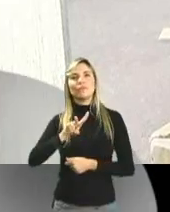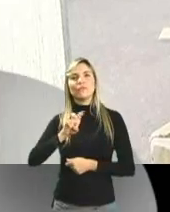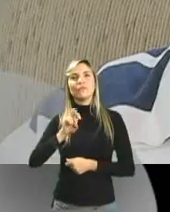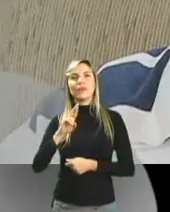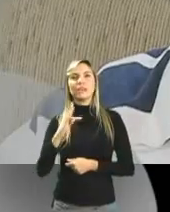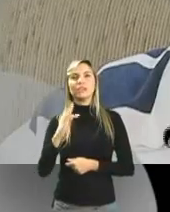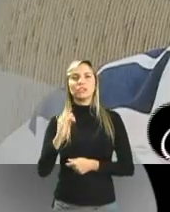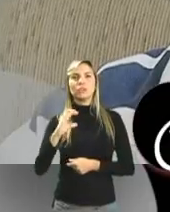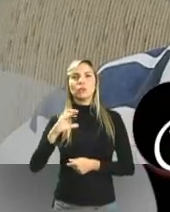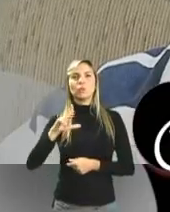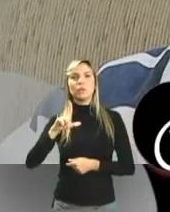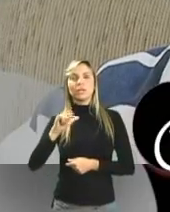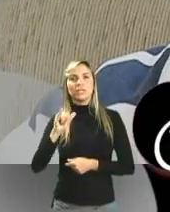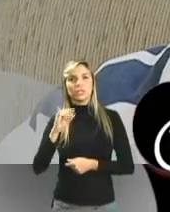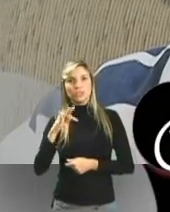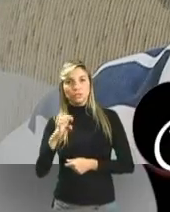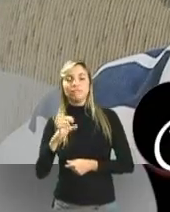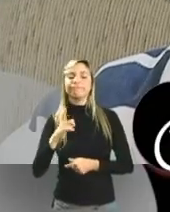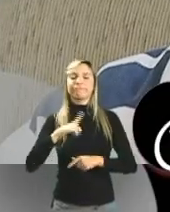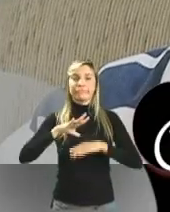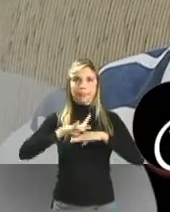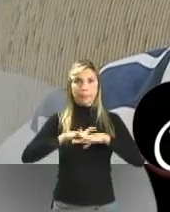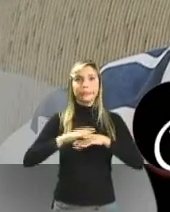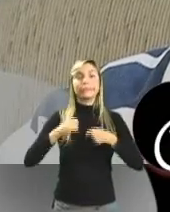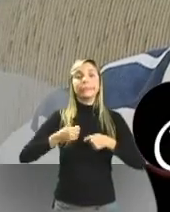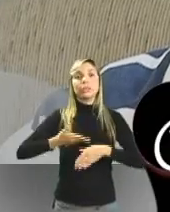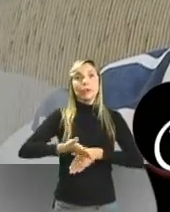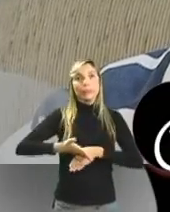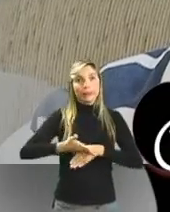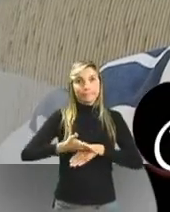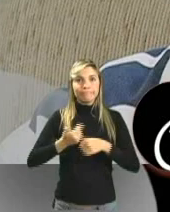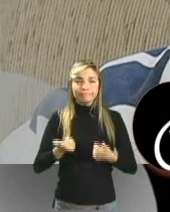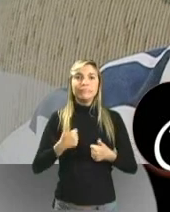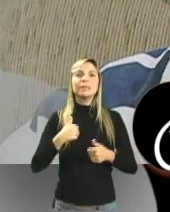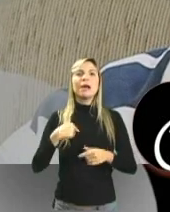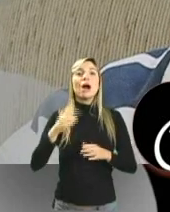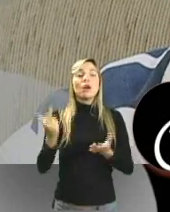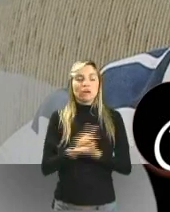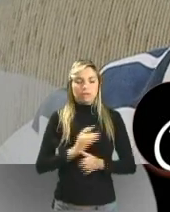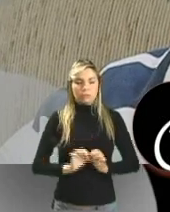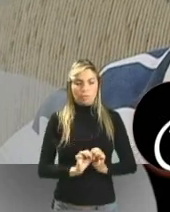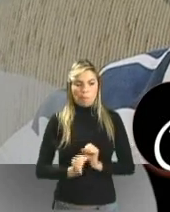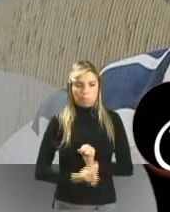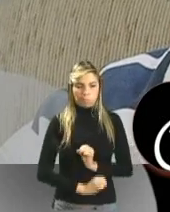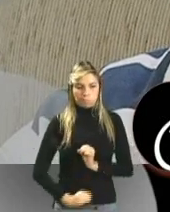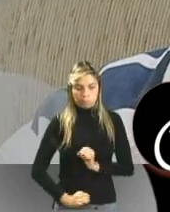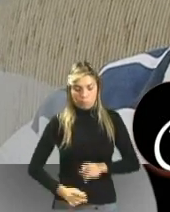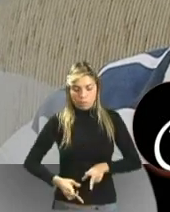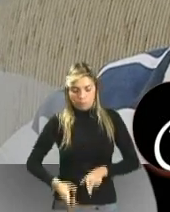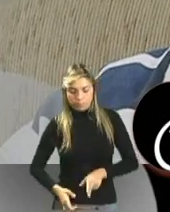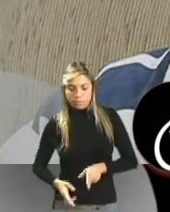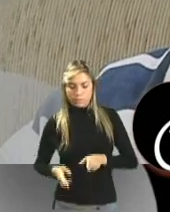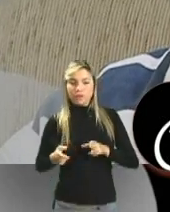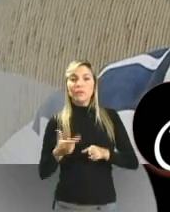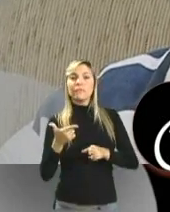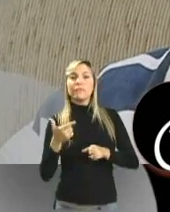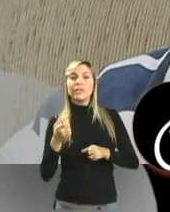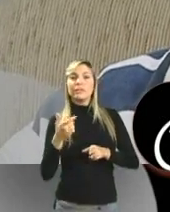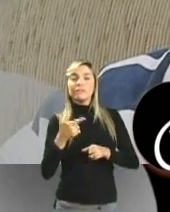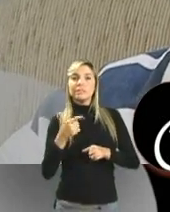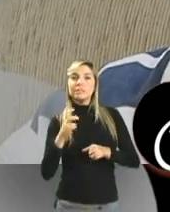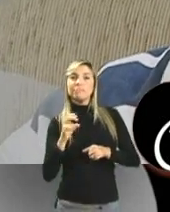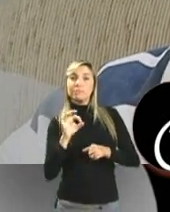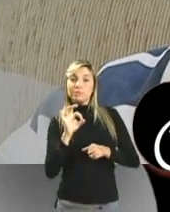Uma diverticulite, né? Foi preciso fazer a operação, onde foi retirado do intestino 25